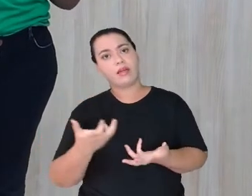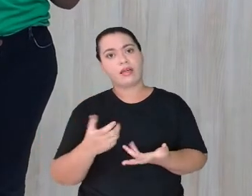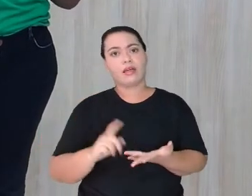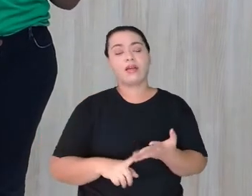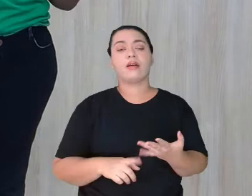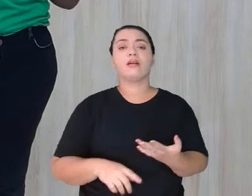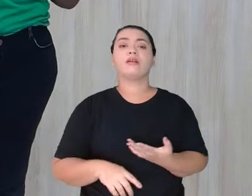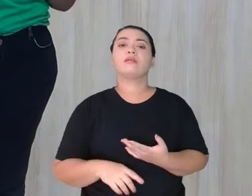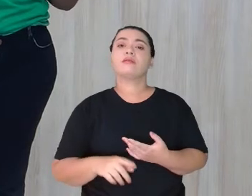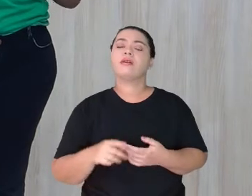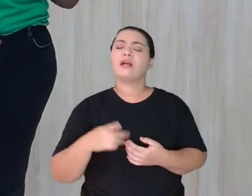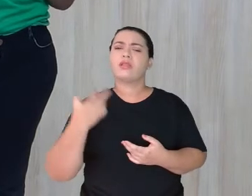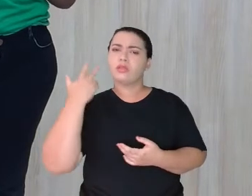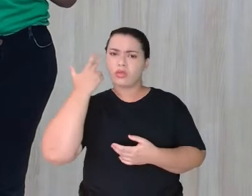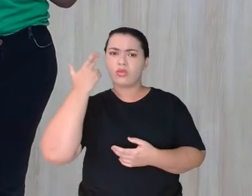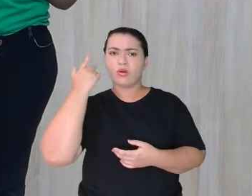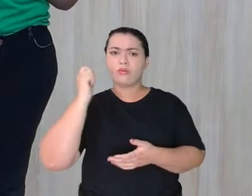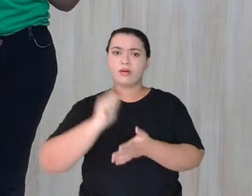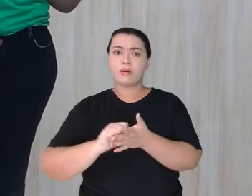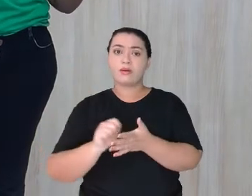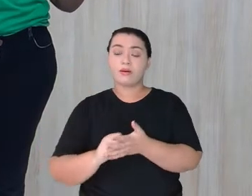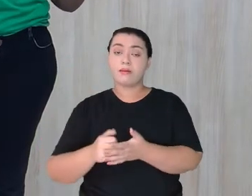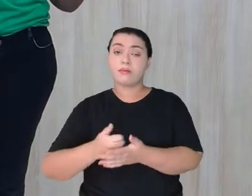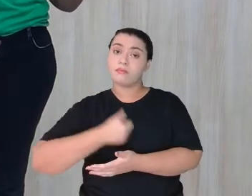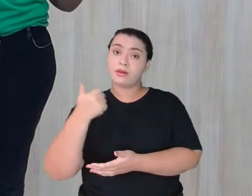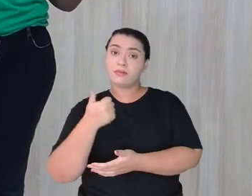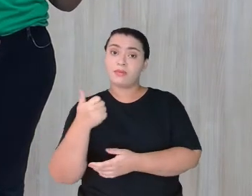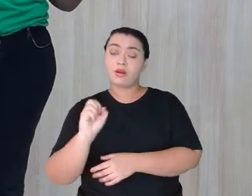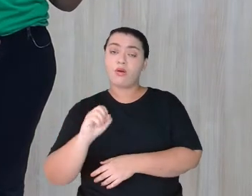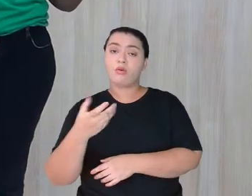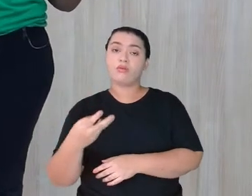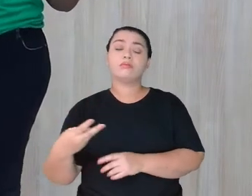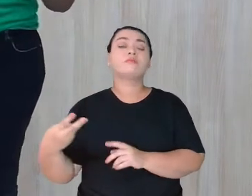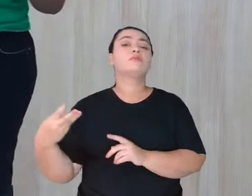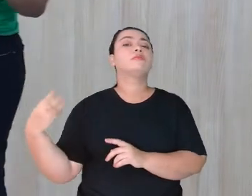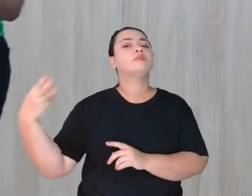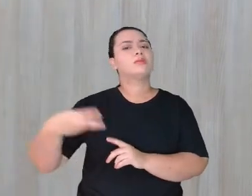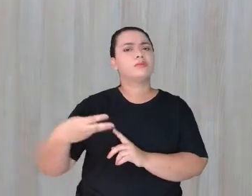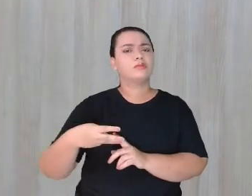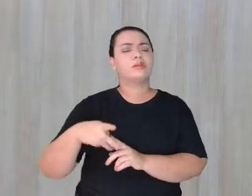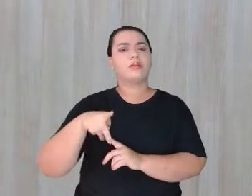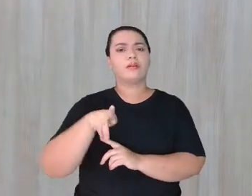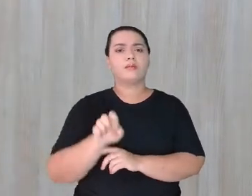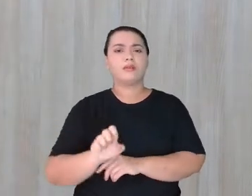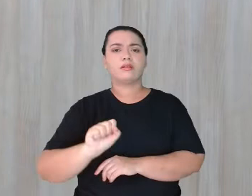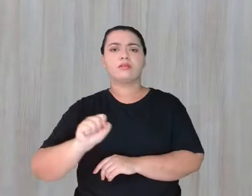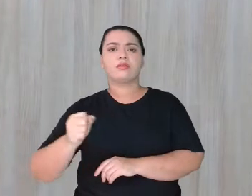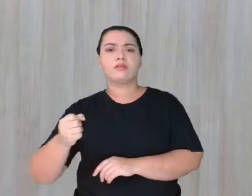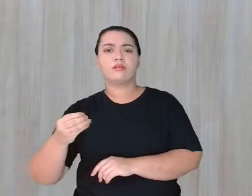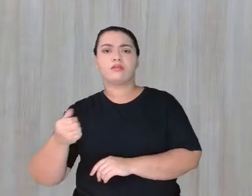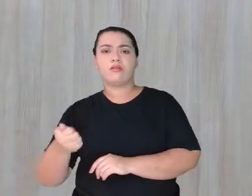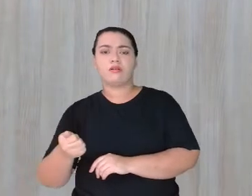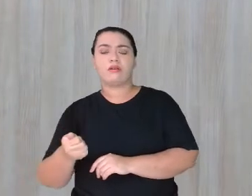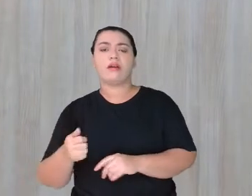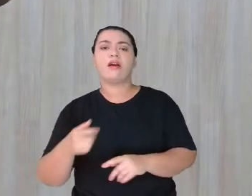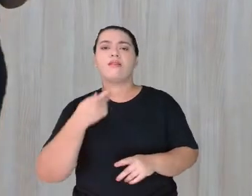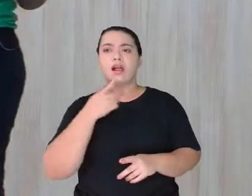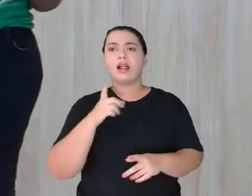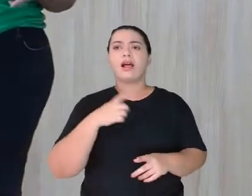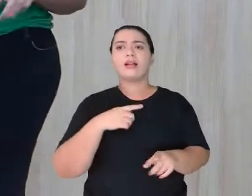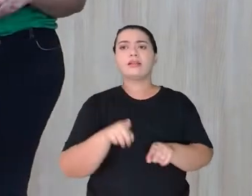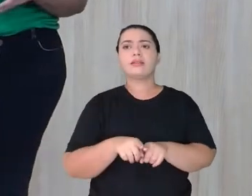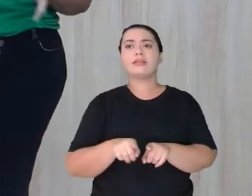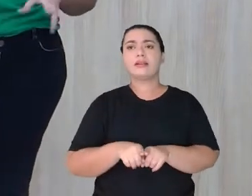faço. Então, é comum que a gente escreva em primeira pessoa ou em terceira pessoa, né? Presença de títulos Importante,